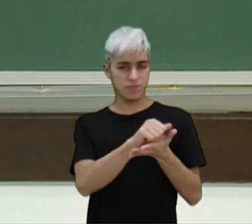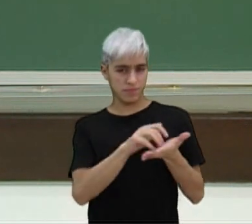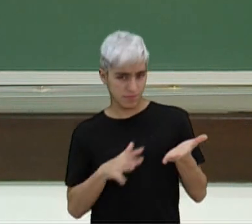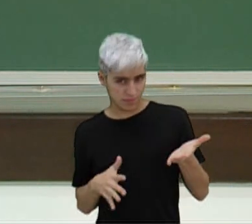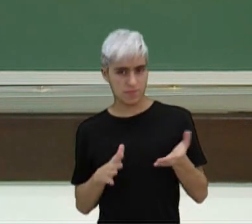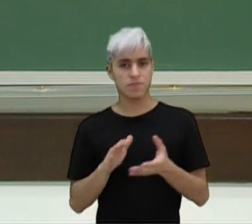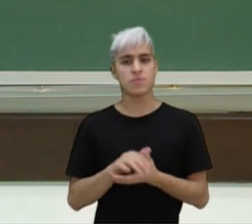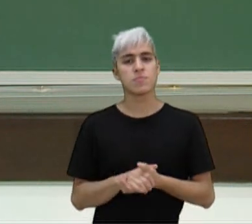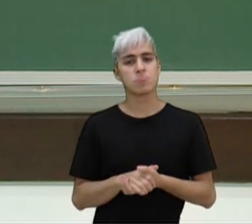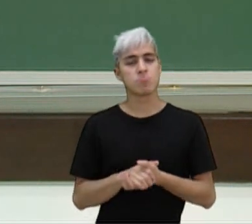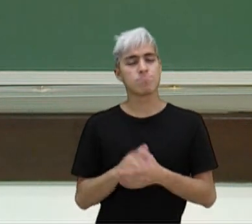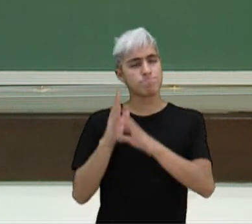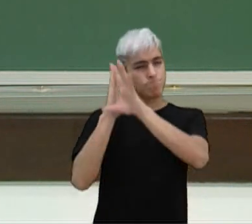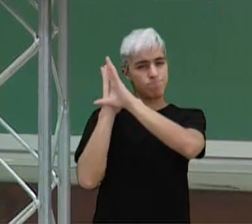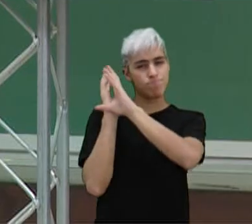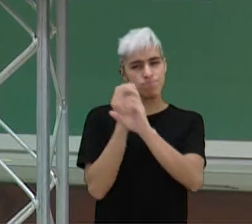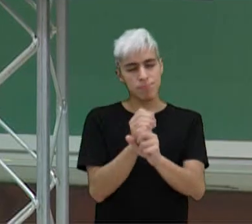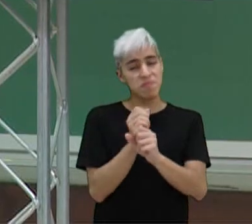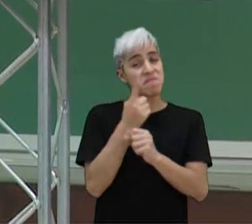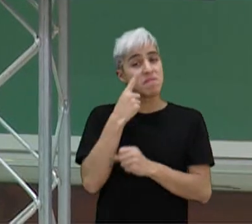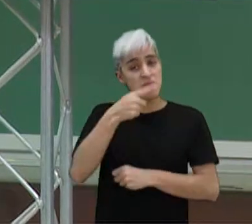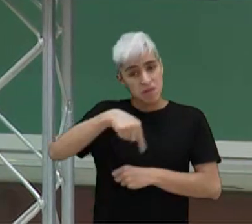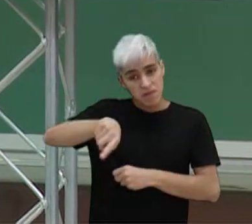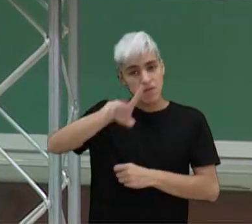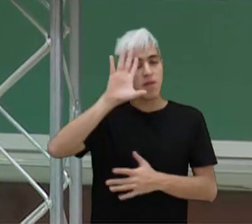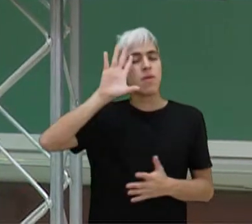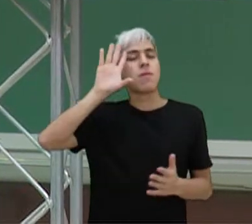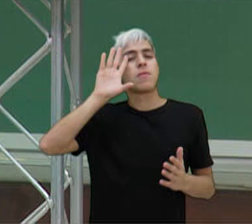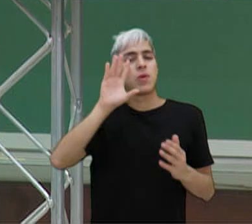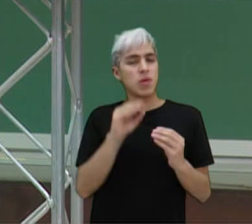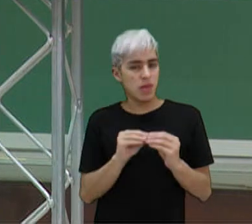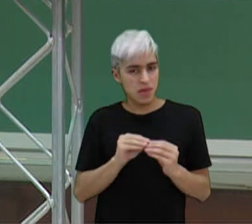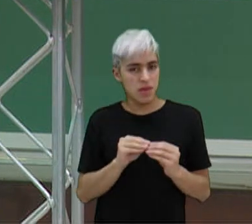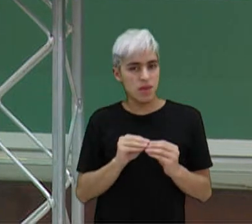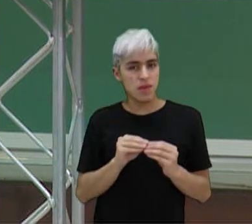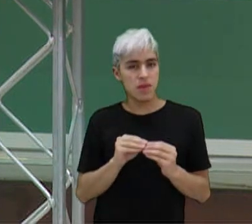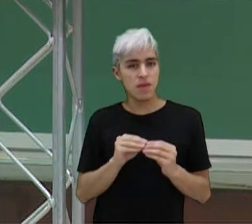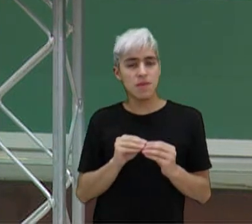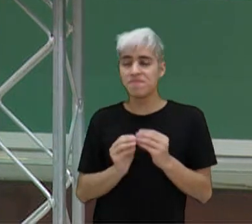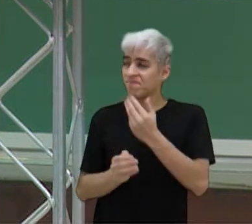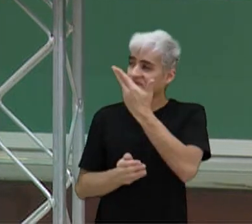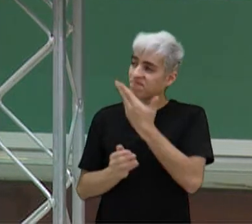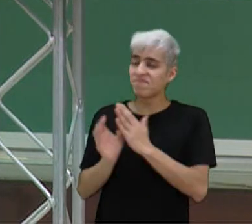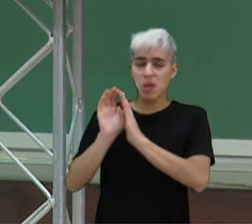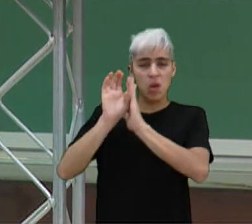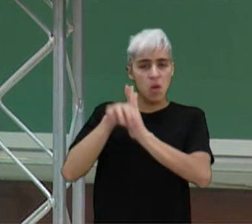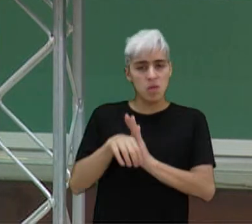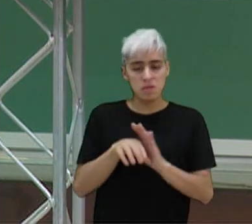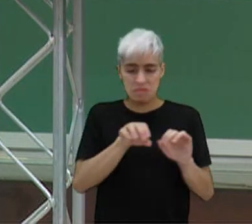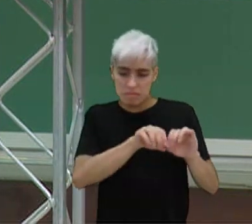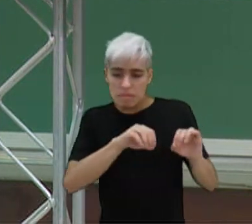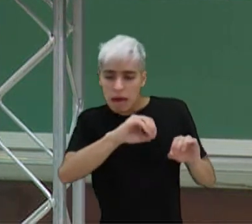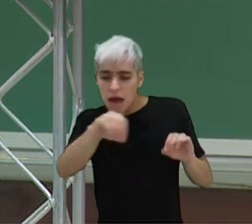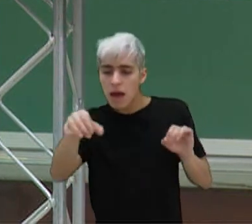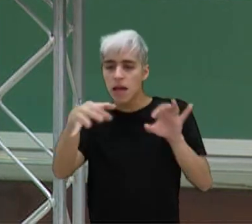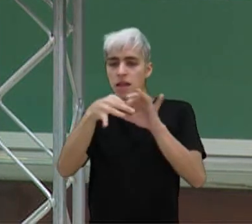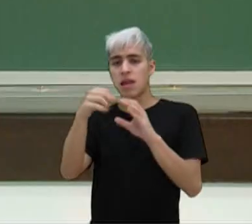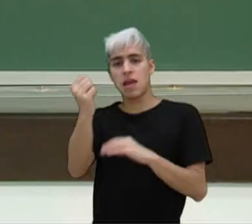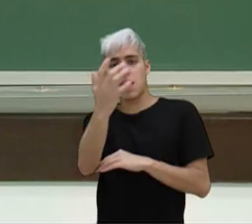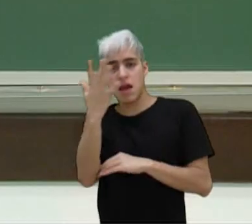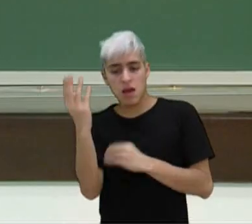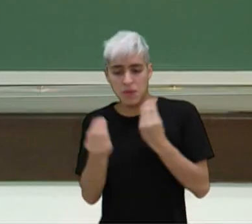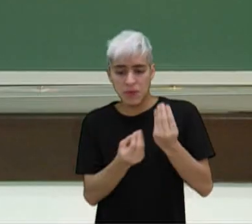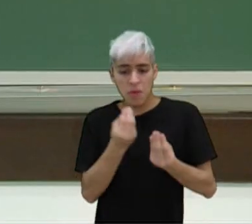atividade, então, de revisão aí para ver se nós compreendemos todo esse conceito de saneamento ambiental, como que